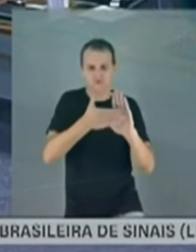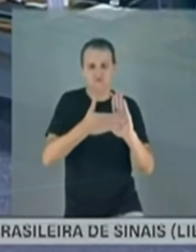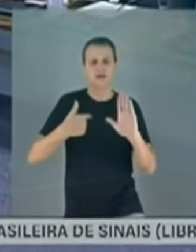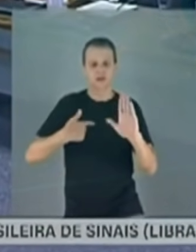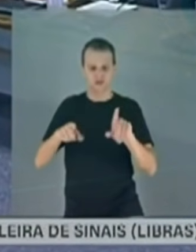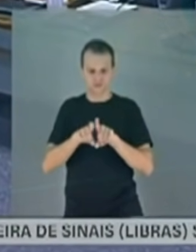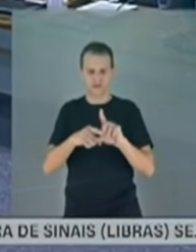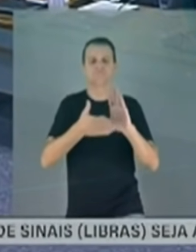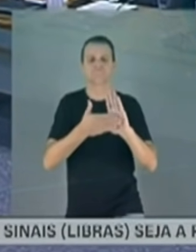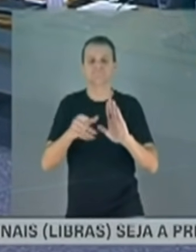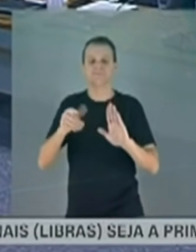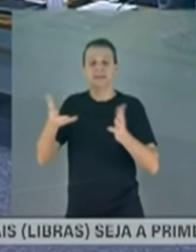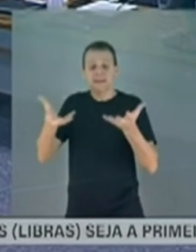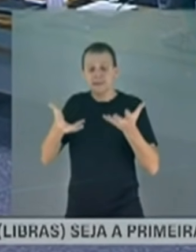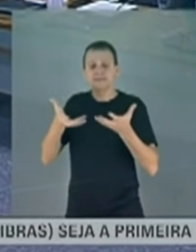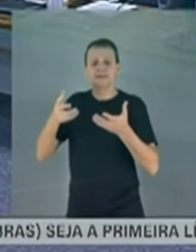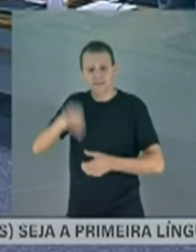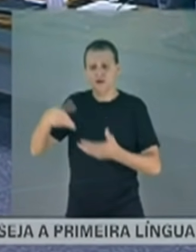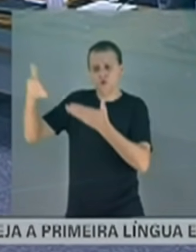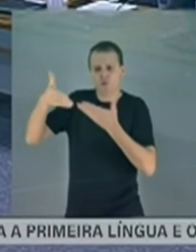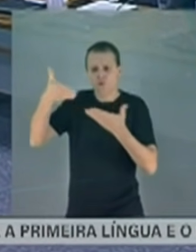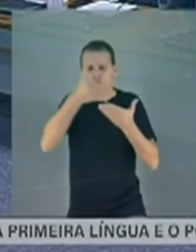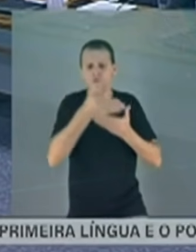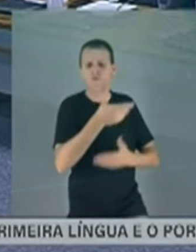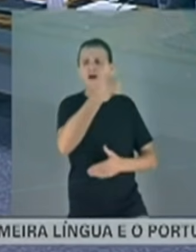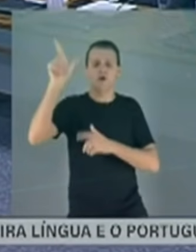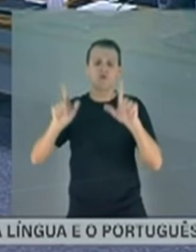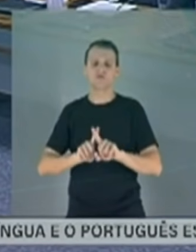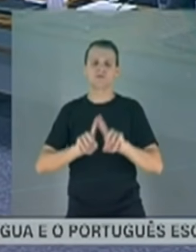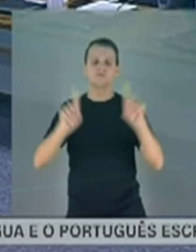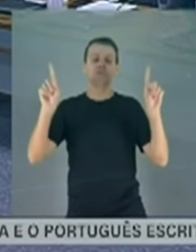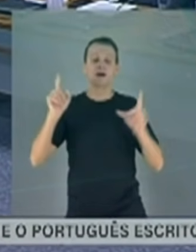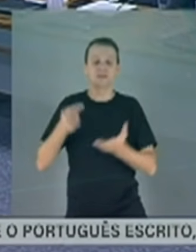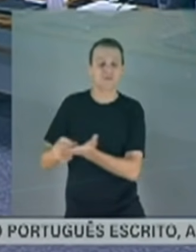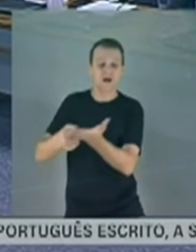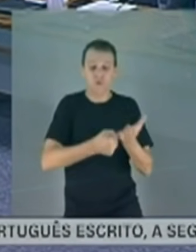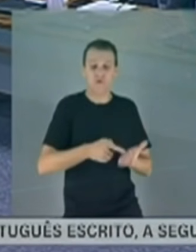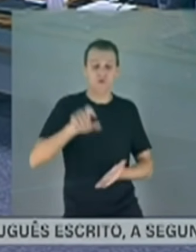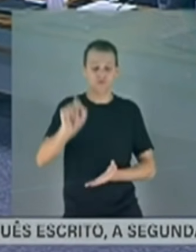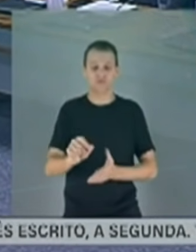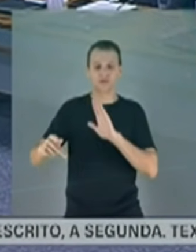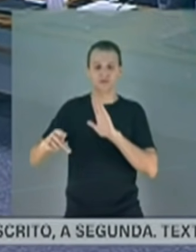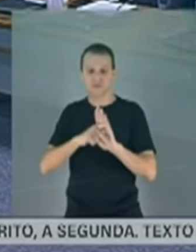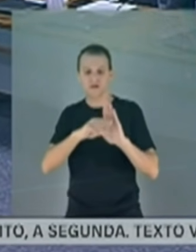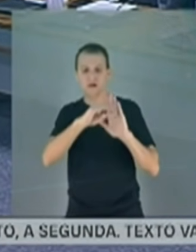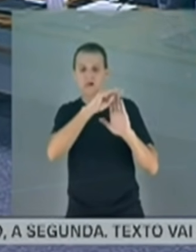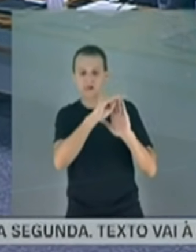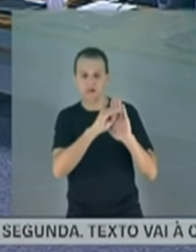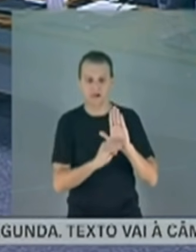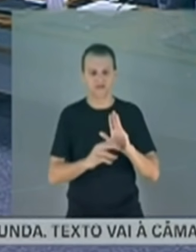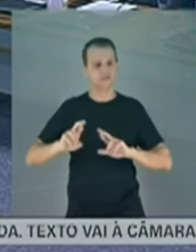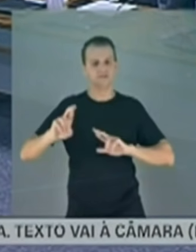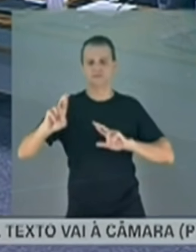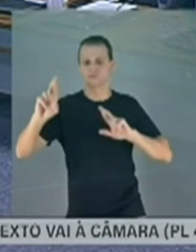de convocar outros em razão dos fundamentos que apresentaram. Mas o acordo que fizemos foi em relação a procedimento, não foi em relação